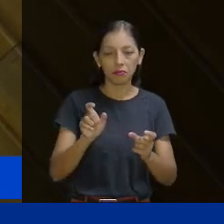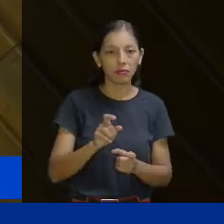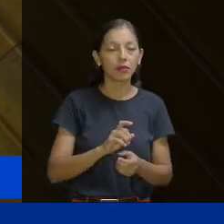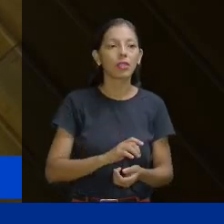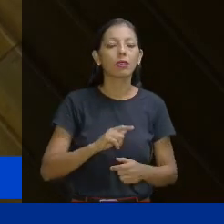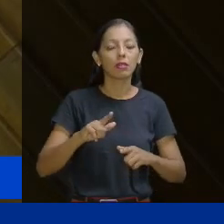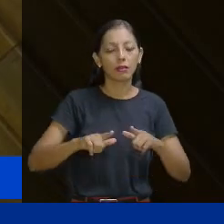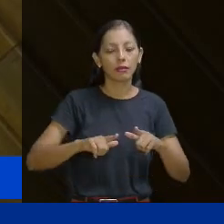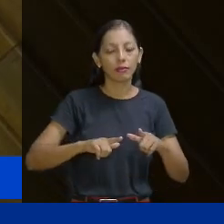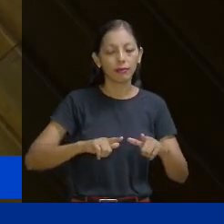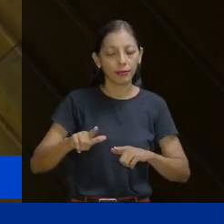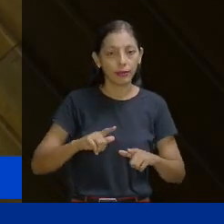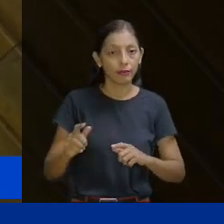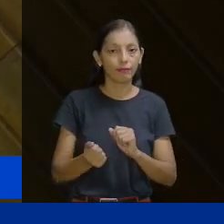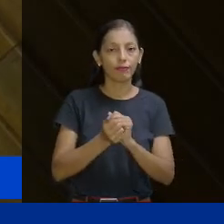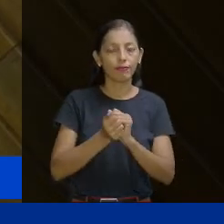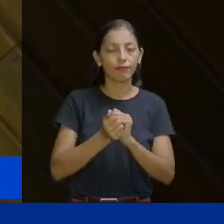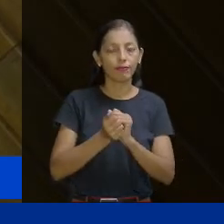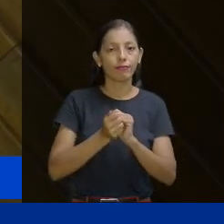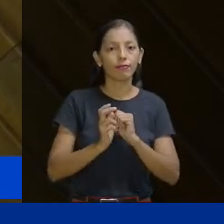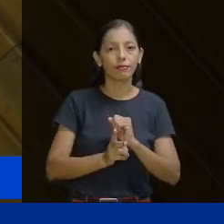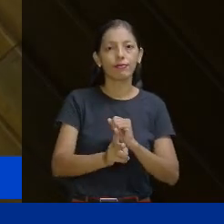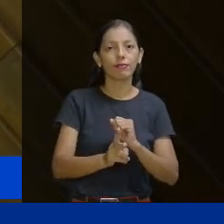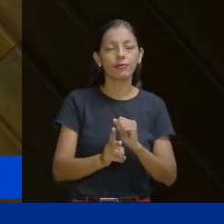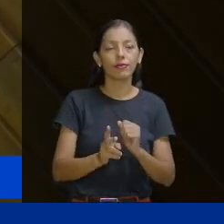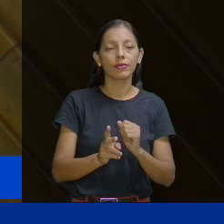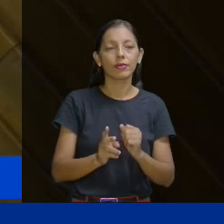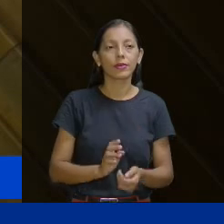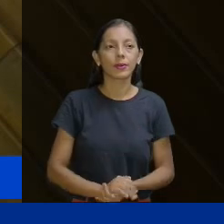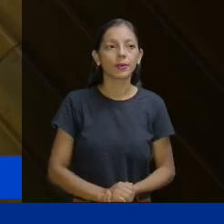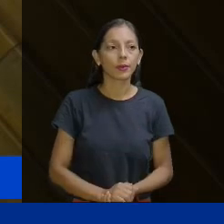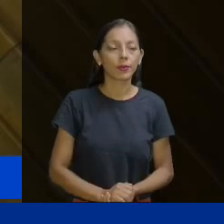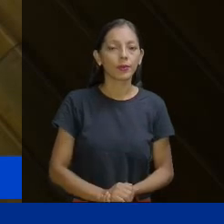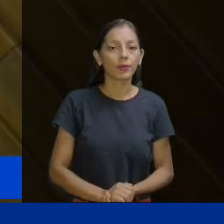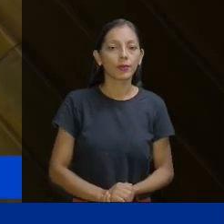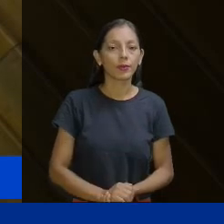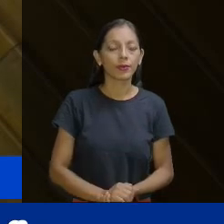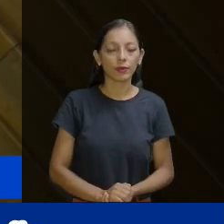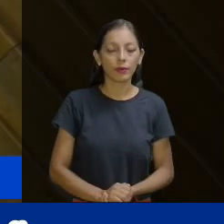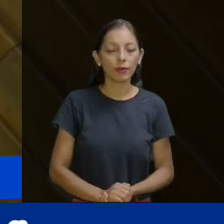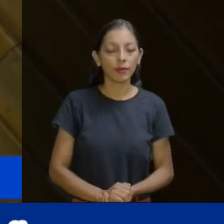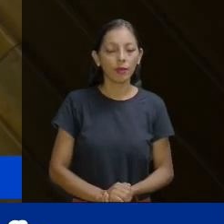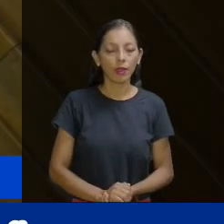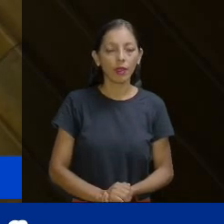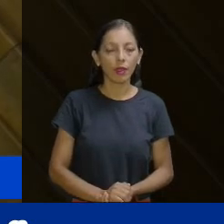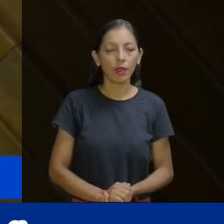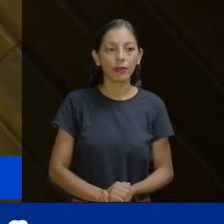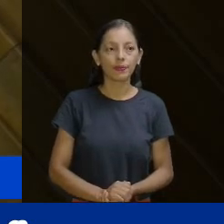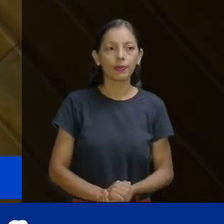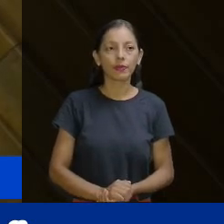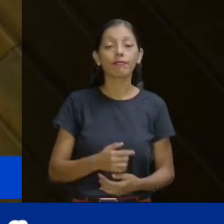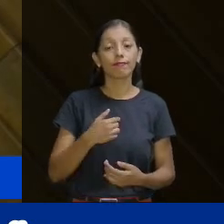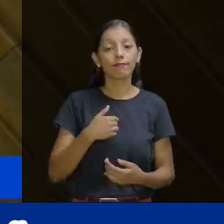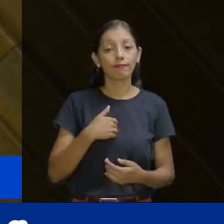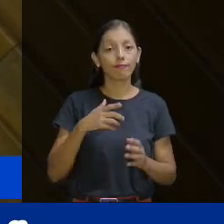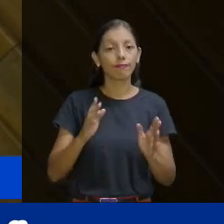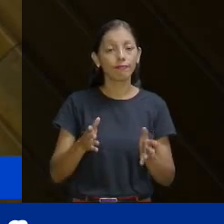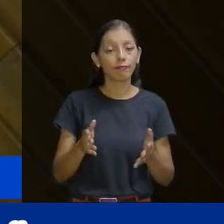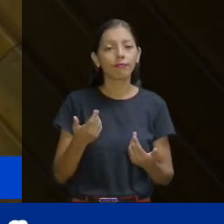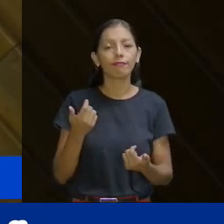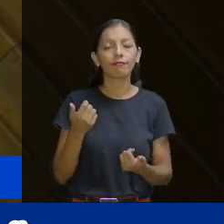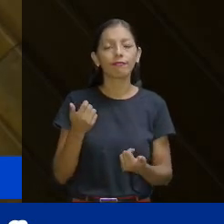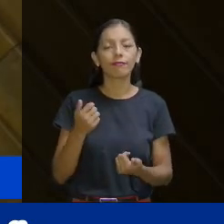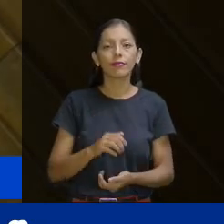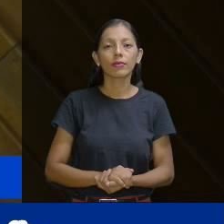funções realizando o seu trabalho. Eu digo que eu procurei trabalhar